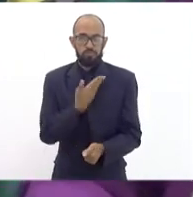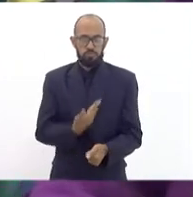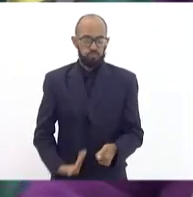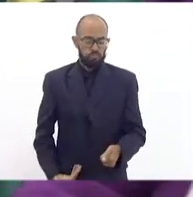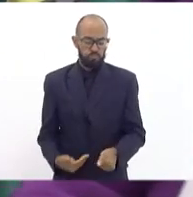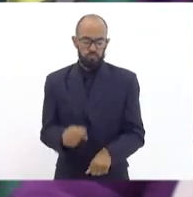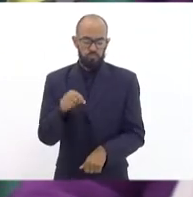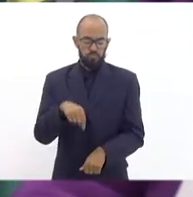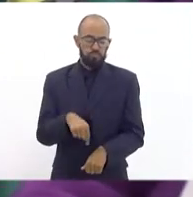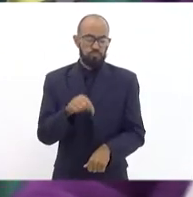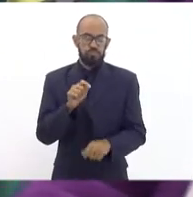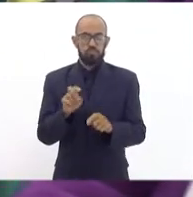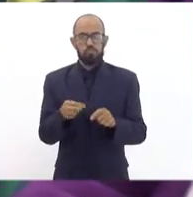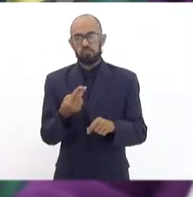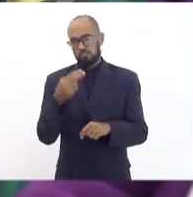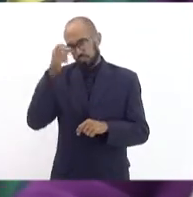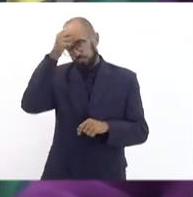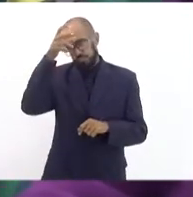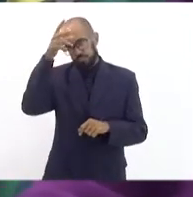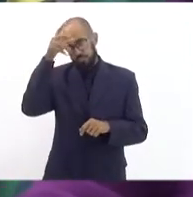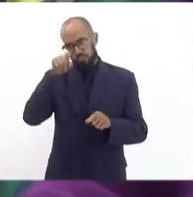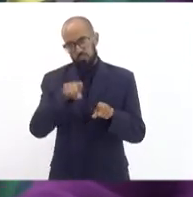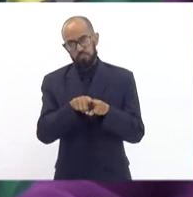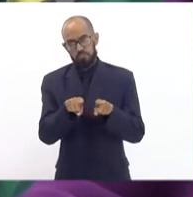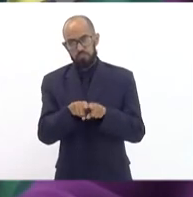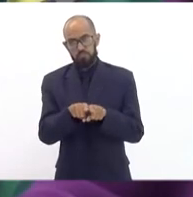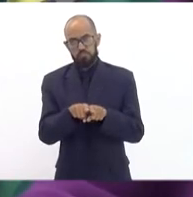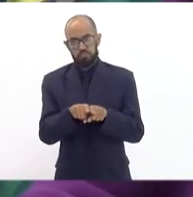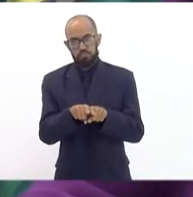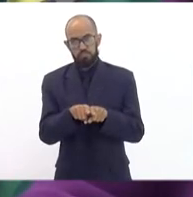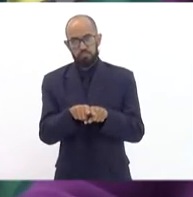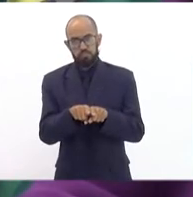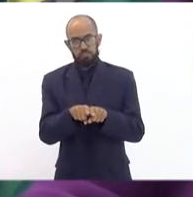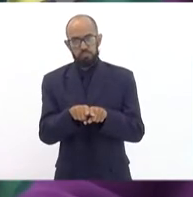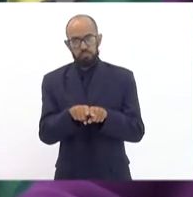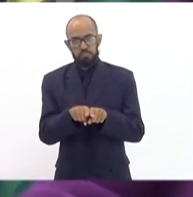governadores aqui, dos nossos prefeitos. Quer dizer,